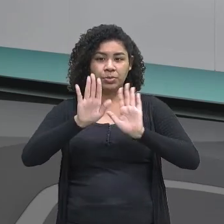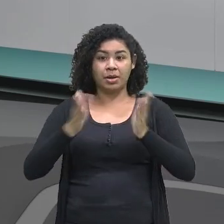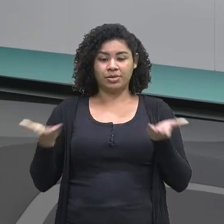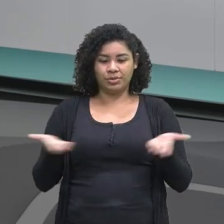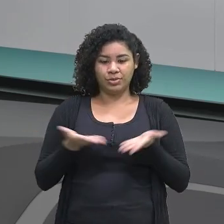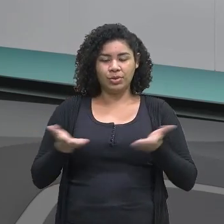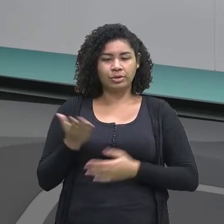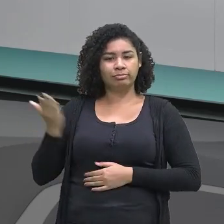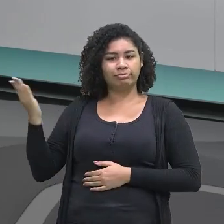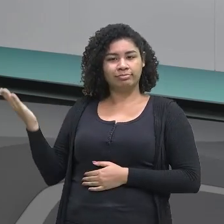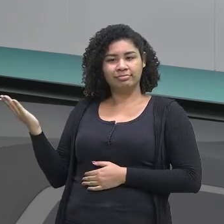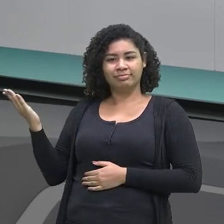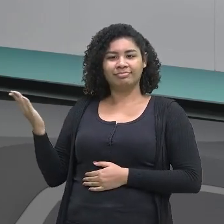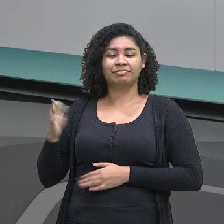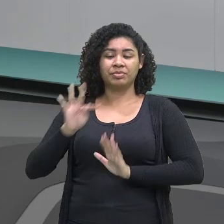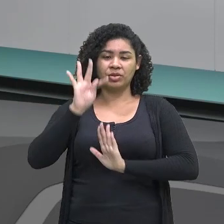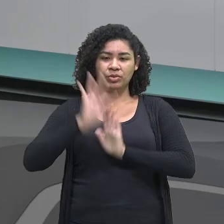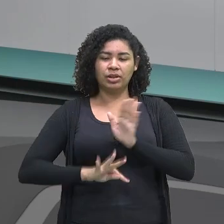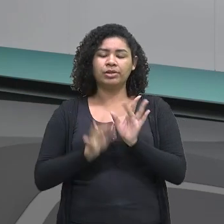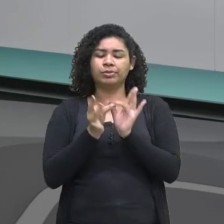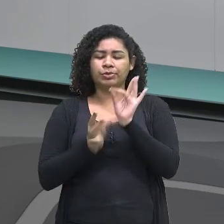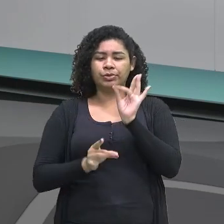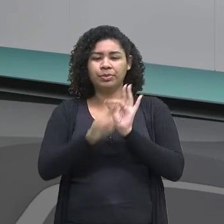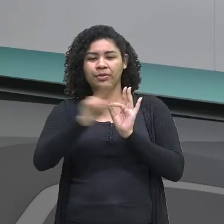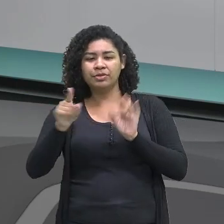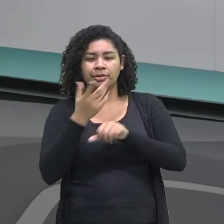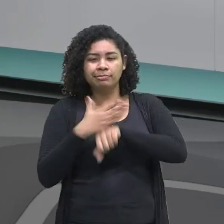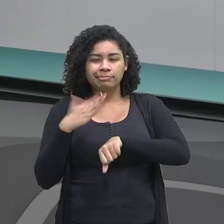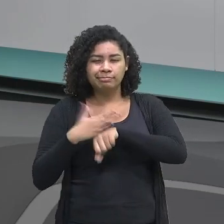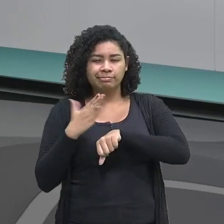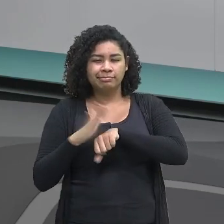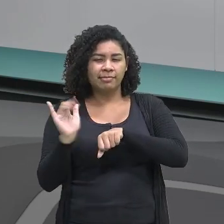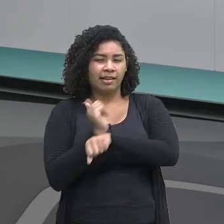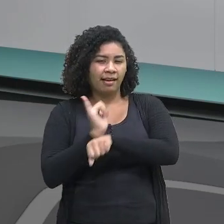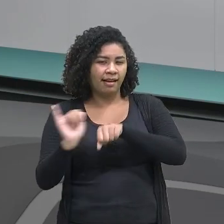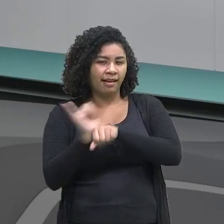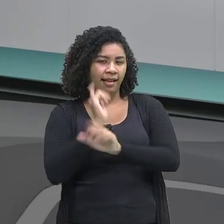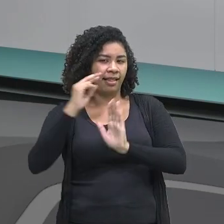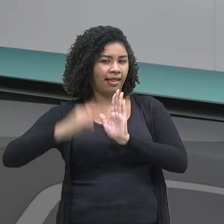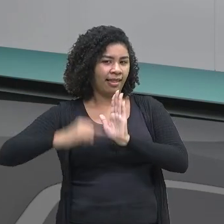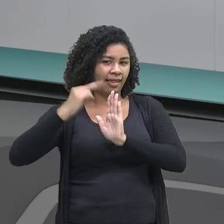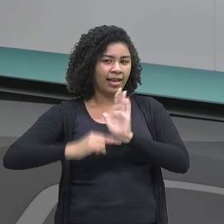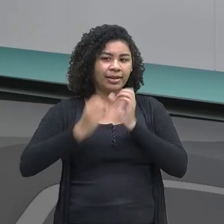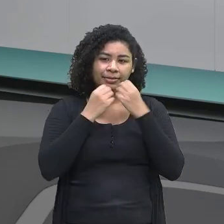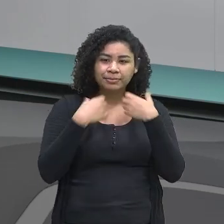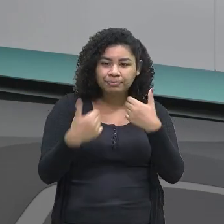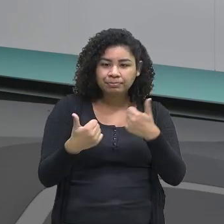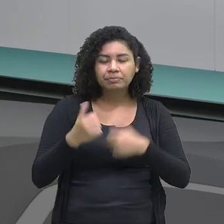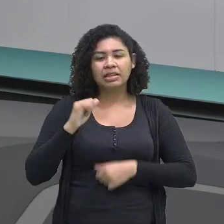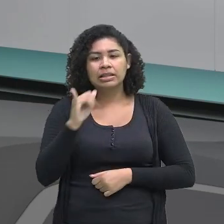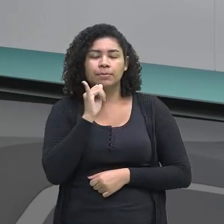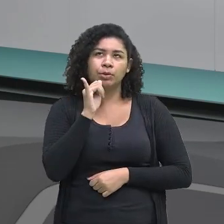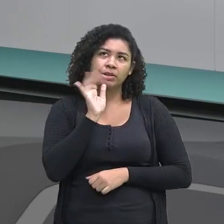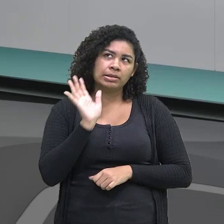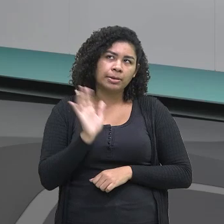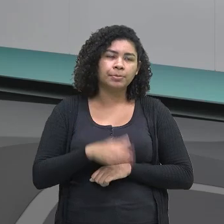textos maiores só para a gente ir treinando as estratégias. Se de repente eu coloco um texto para vocês e digo,